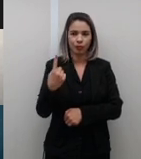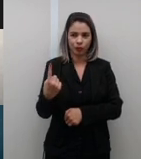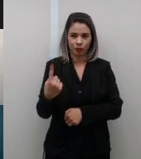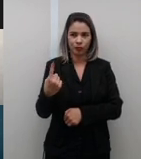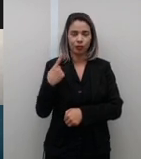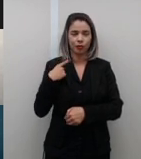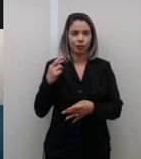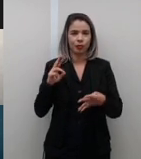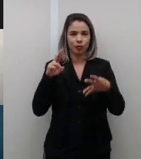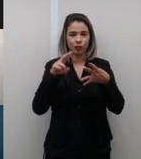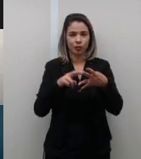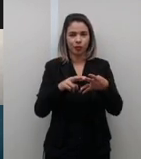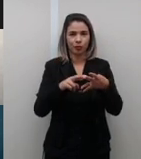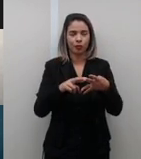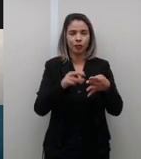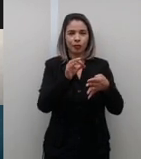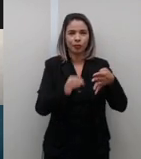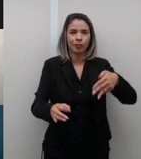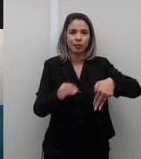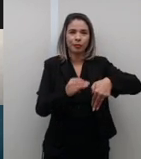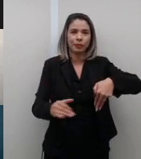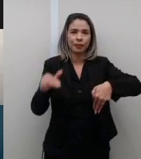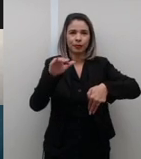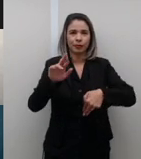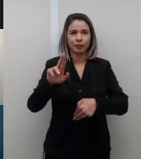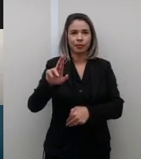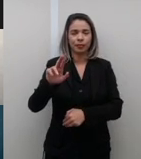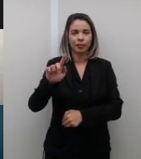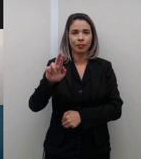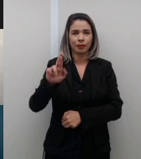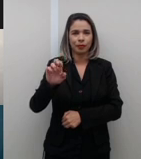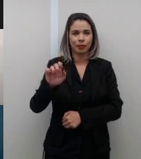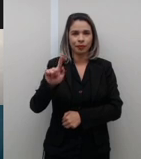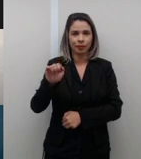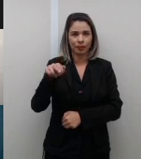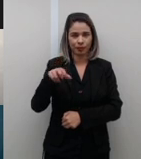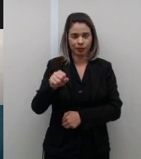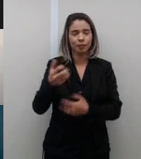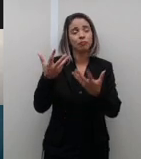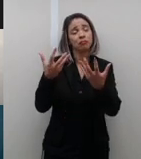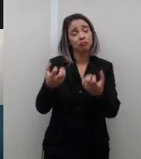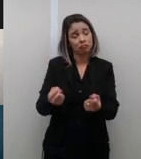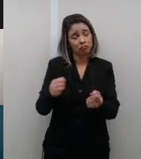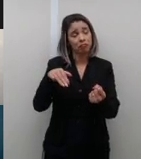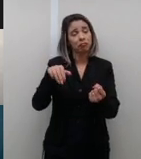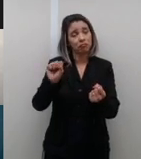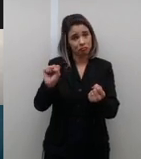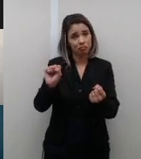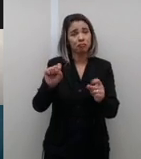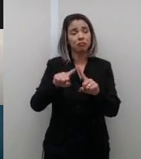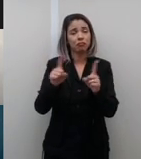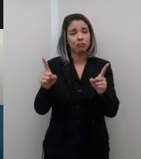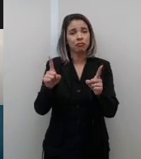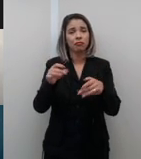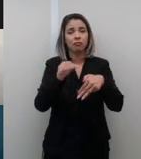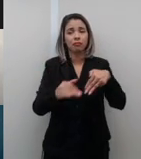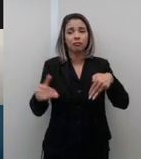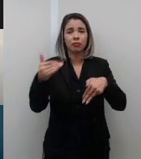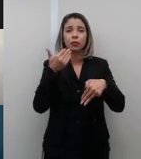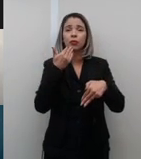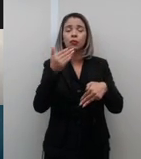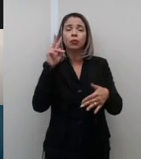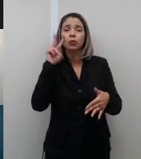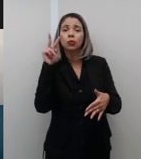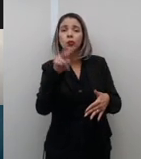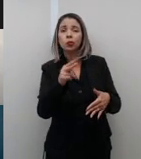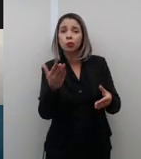Costa. O ministro, a ministra Regina deu provimento ao RMS, o ministro Gurgel de Faria pediu vista. Ministro Gurgel, então com a palavra, por